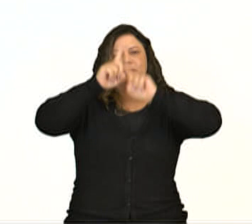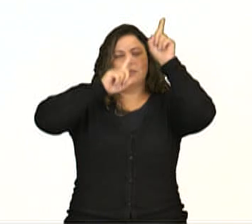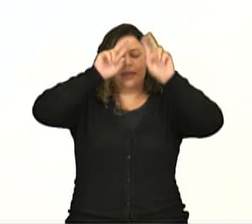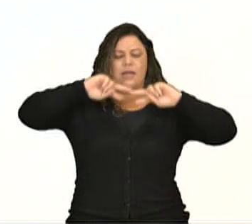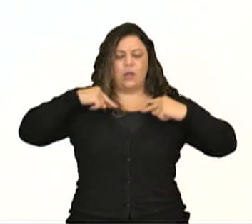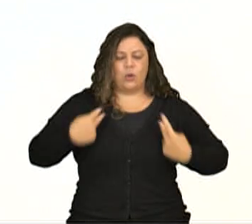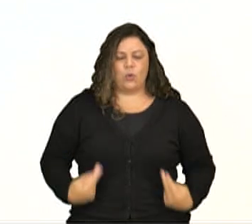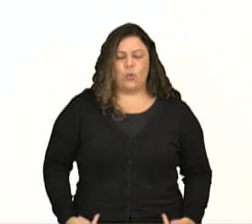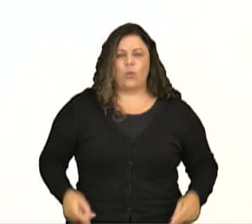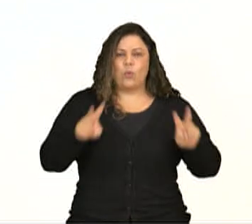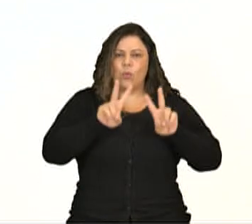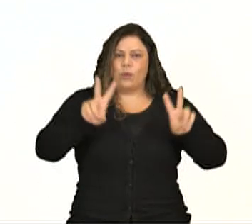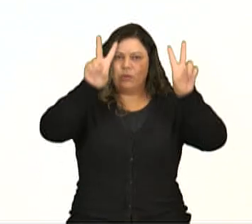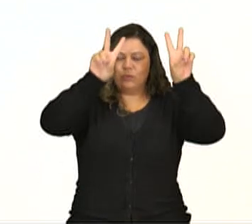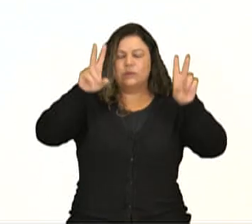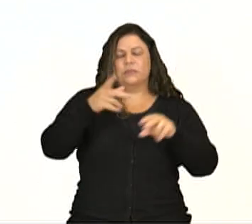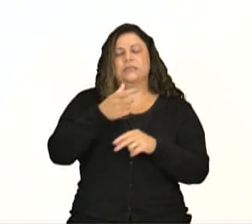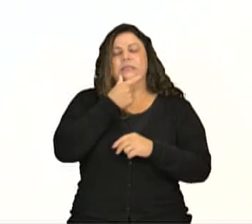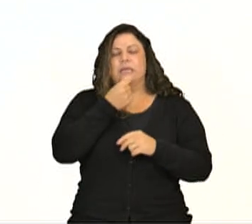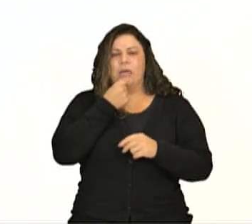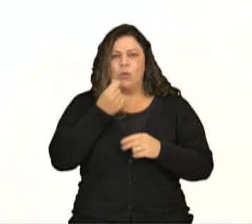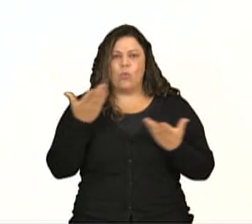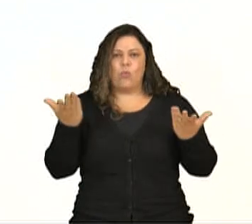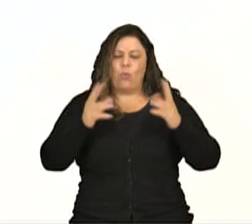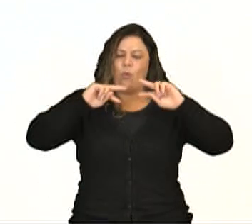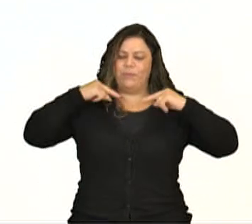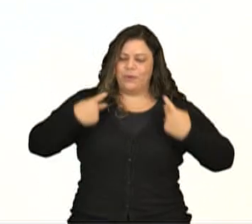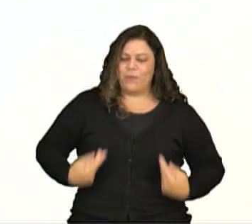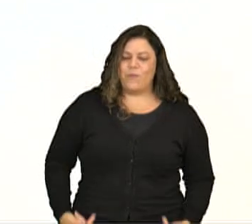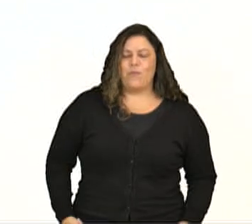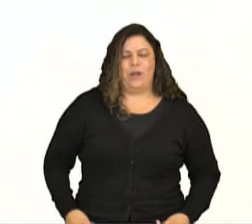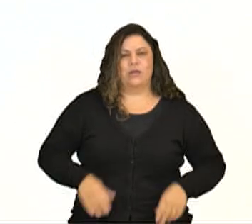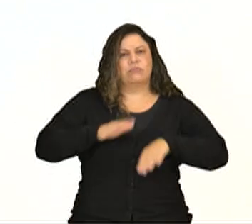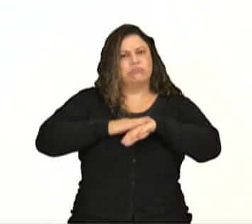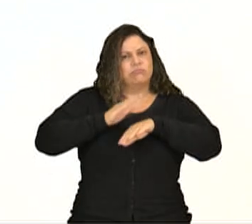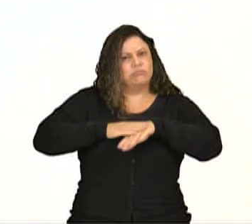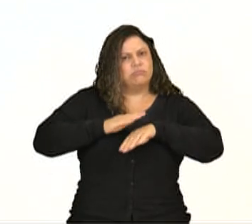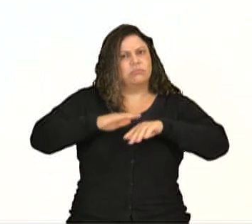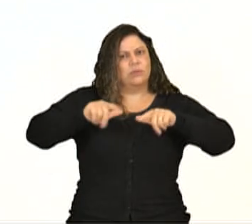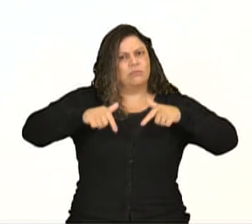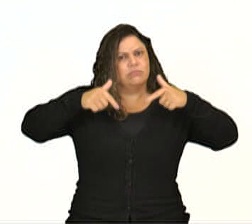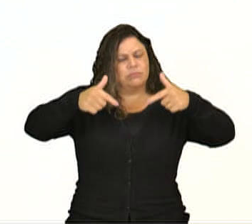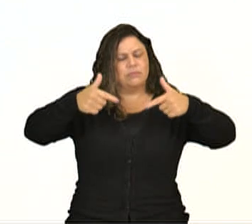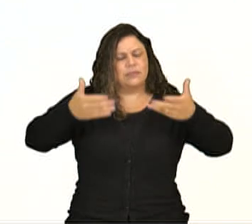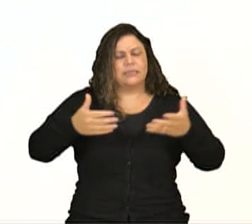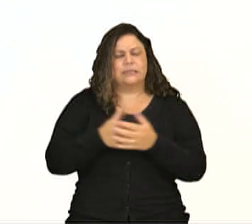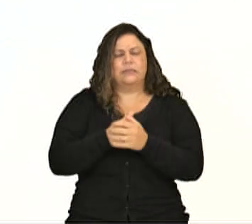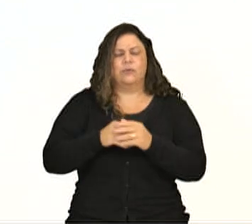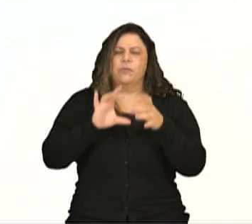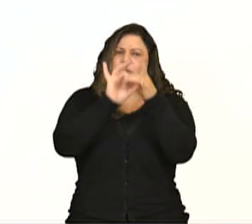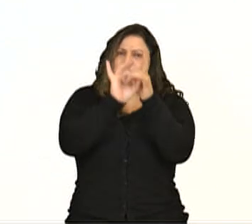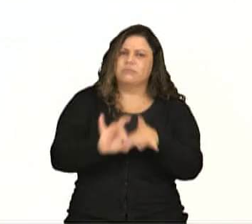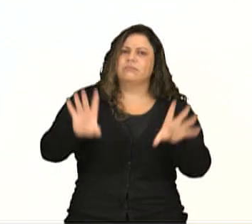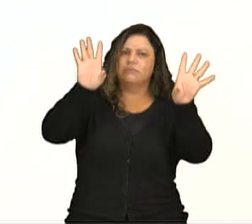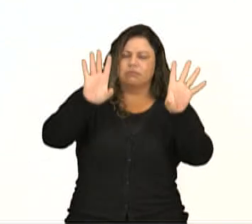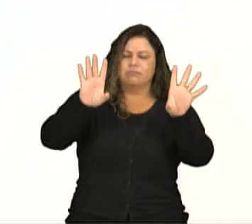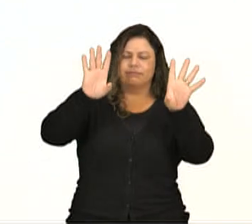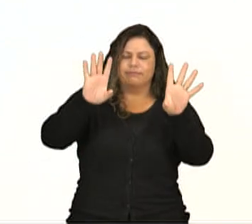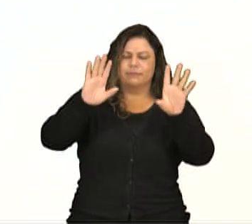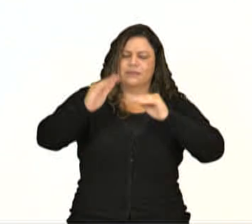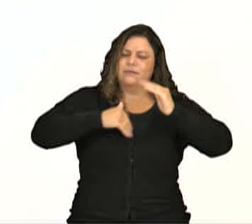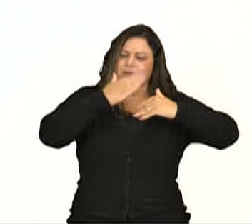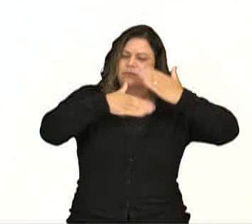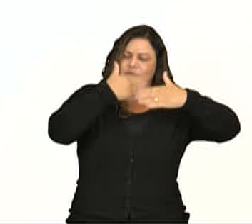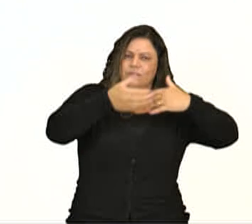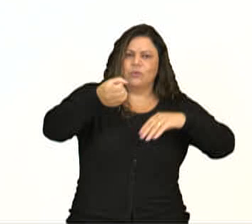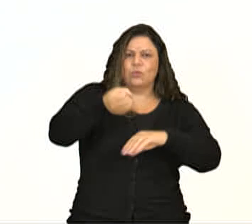valorizavam o homem e as suas ações, permitindo a ele liberdade para criar e desenvolver novos conhecimentos.